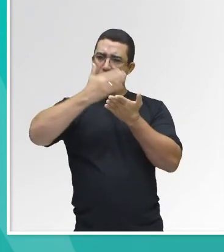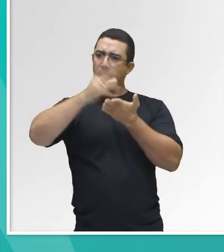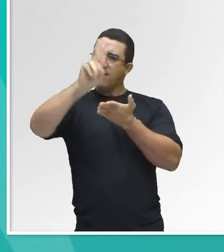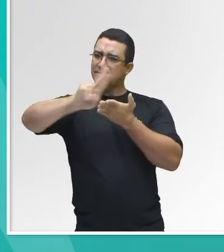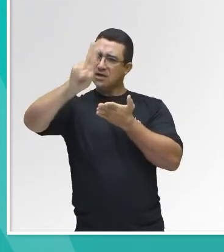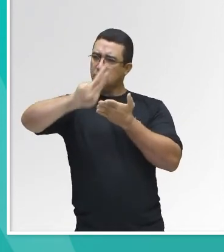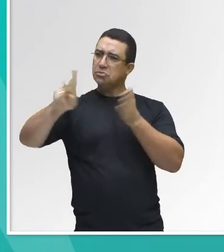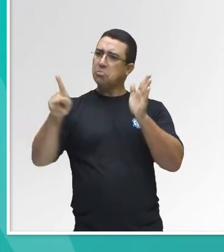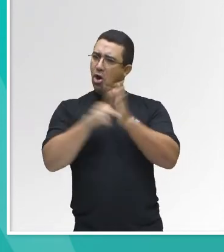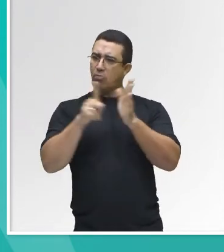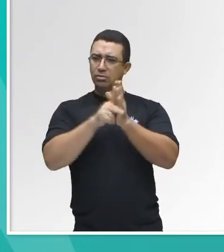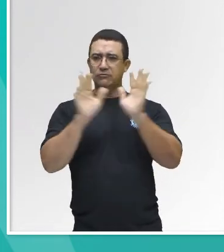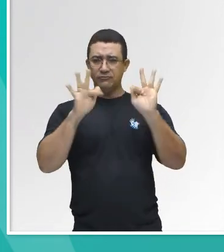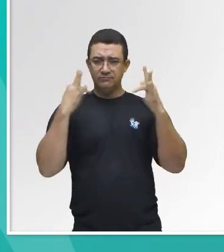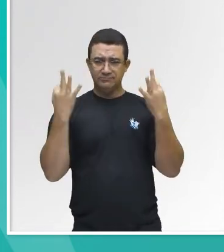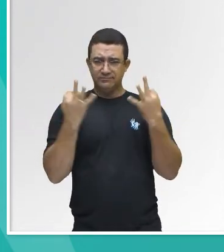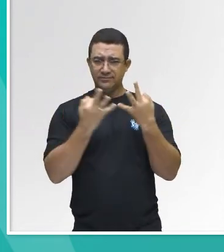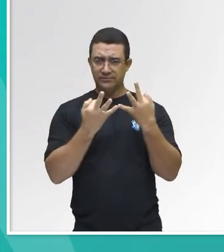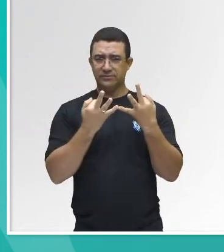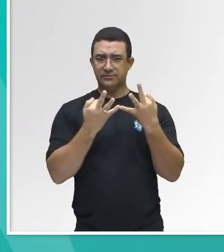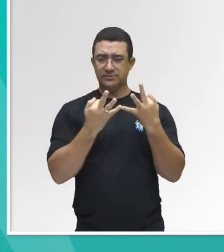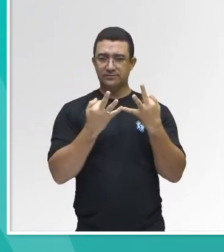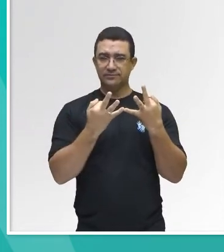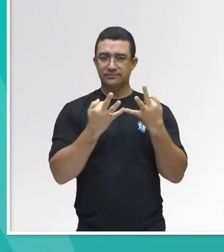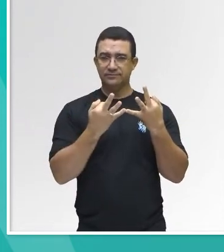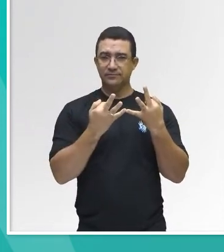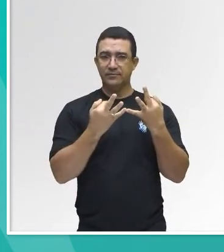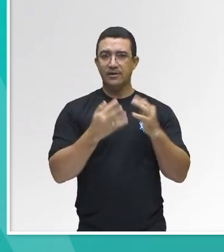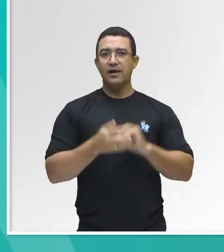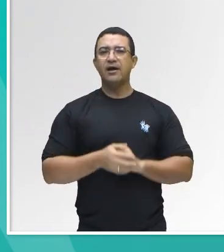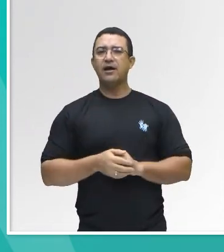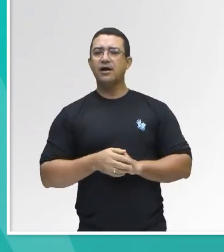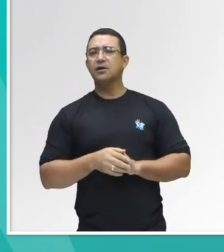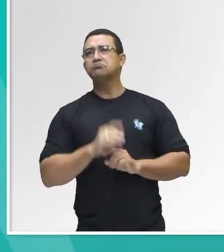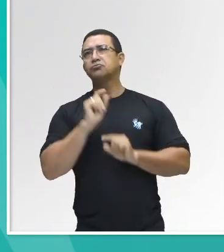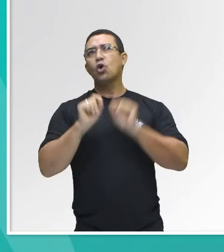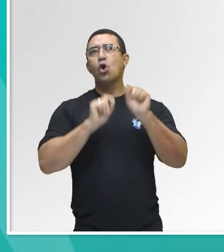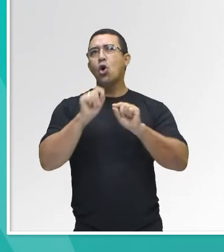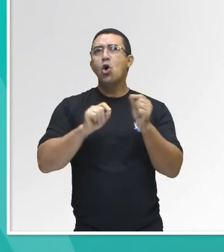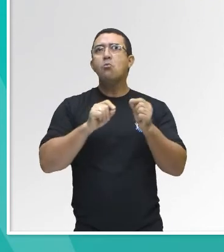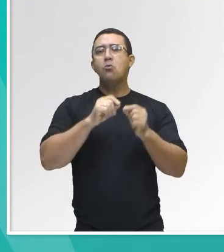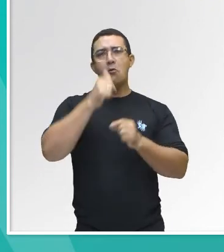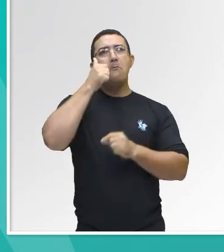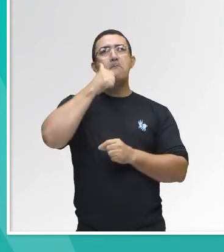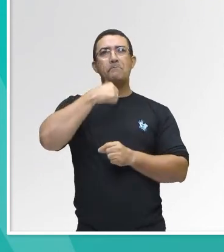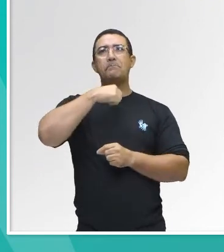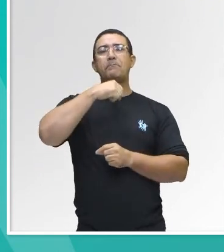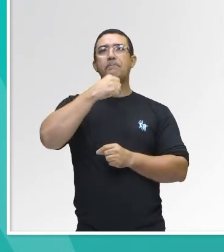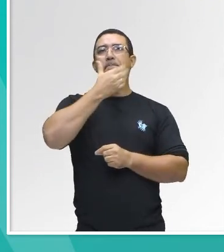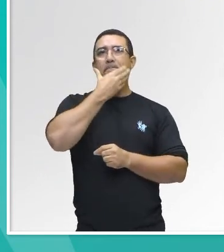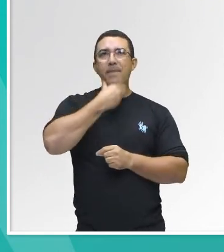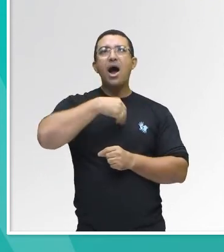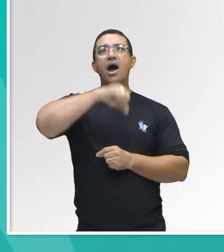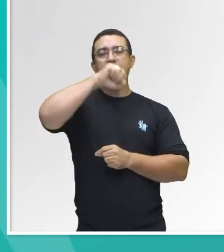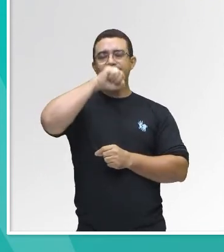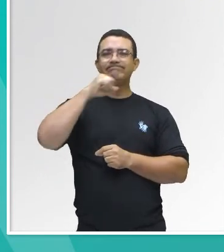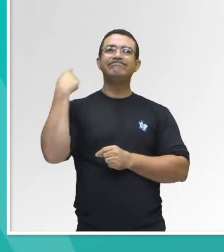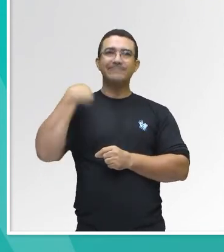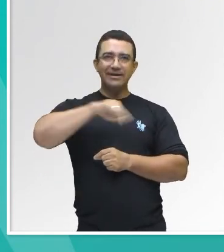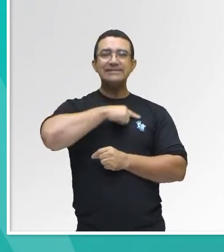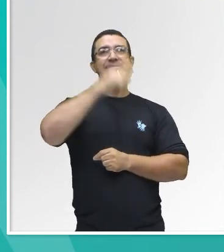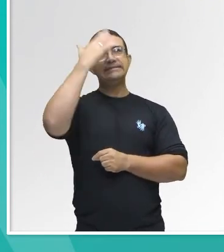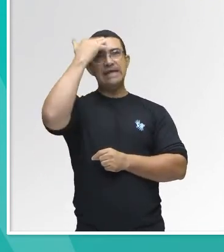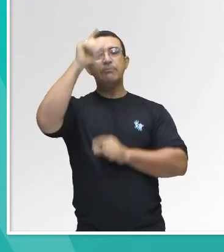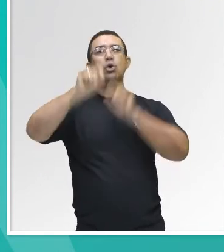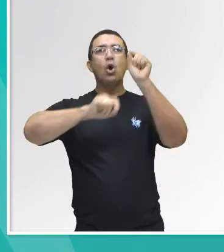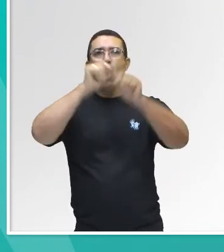exemplos de familiares, né? E aí a gente fala assim, como padres, todos sabemos o que custa criar a um hijo. É um